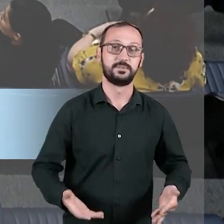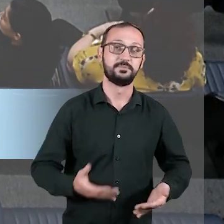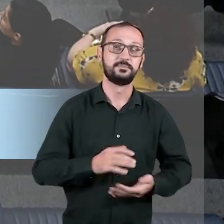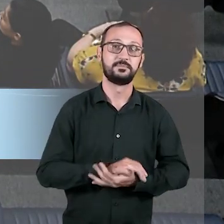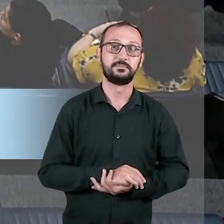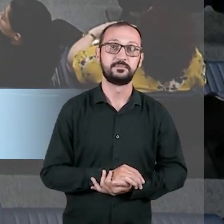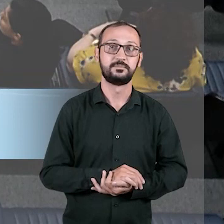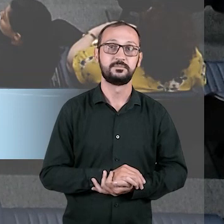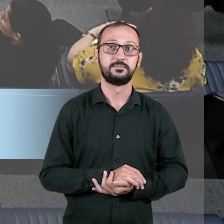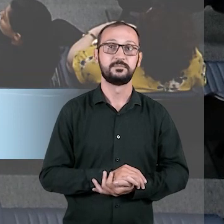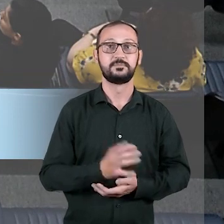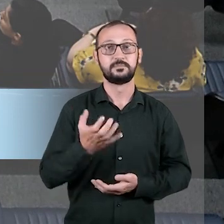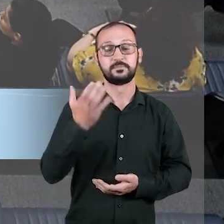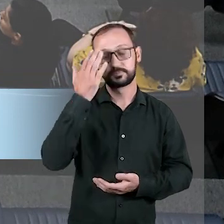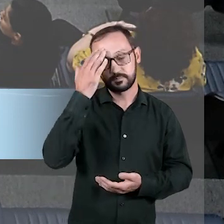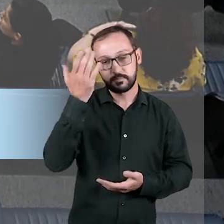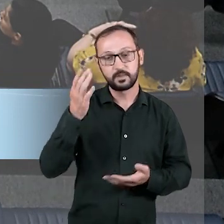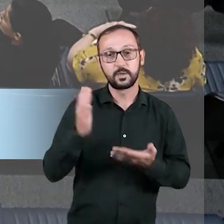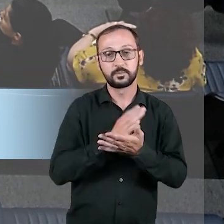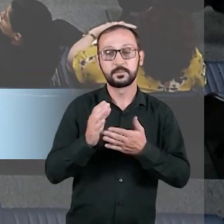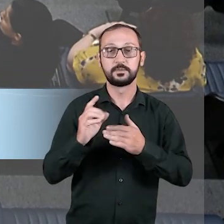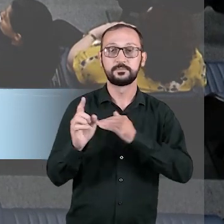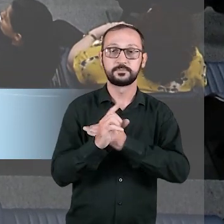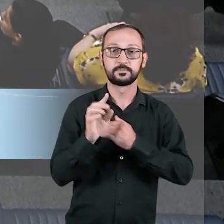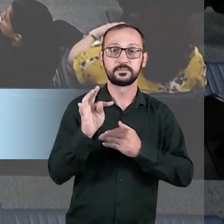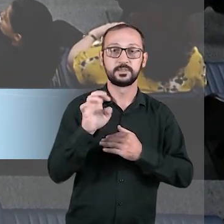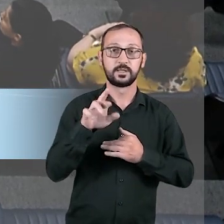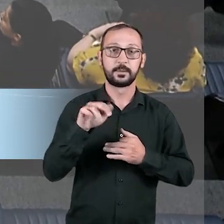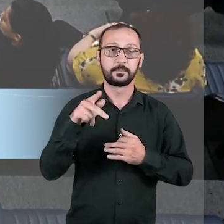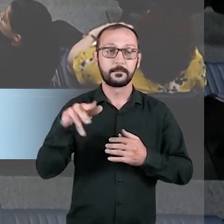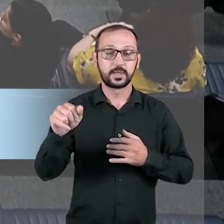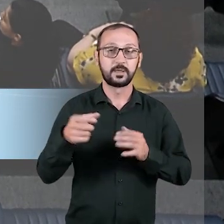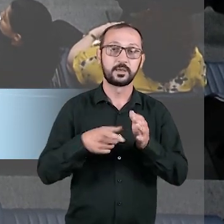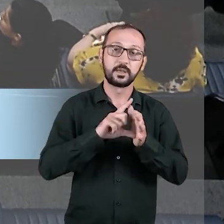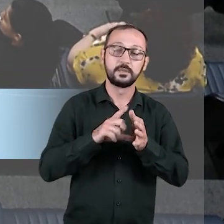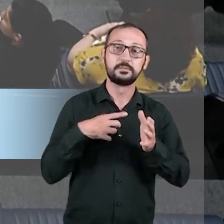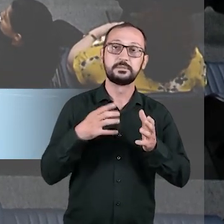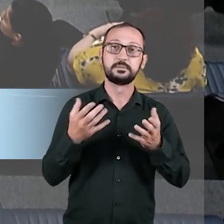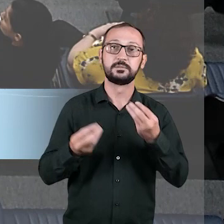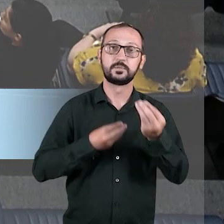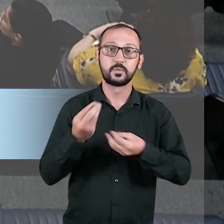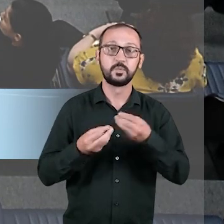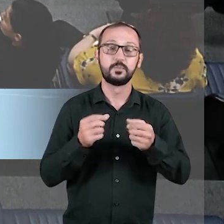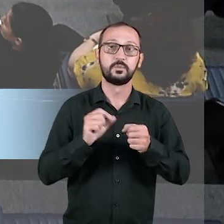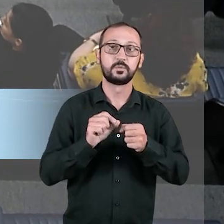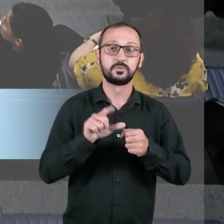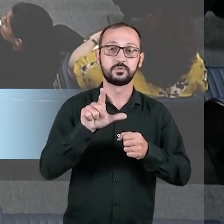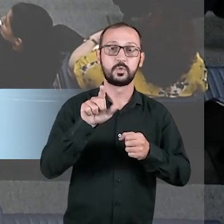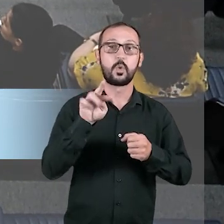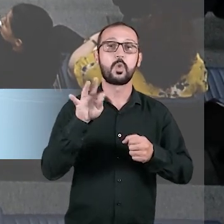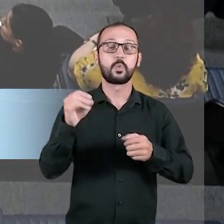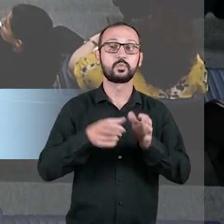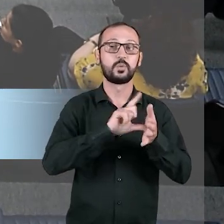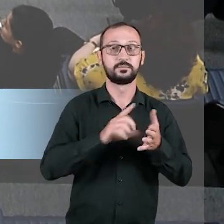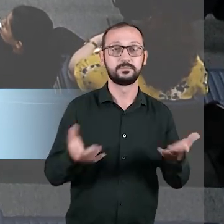antecipadamente, né? Então, eu queria saber se existe alguma terapia preparatória, alguma coisa assim, para lidar com esse